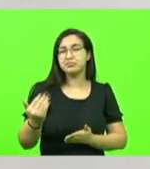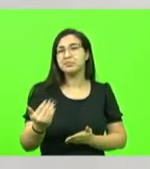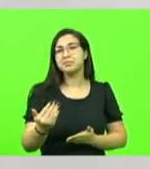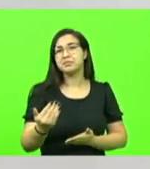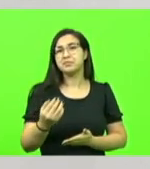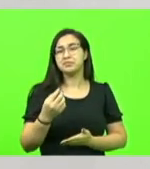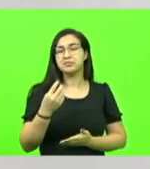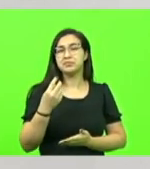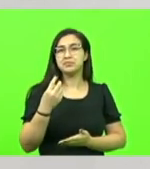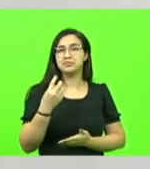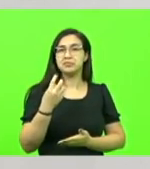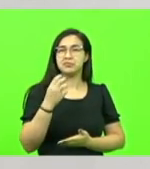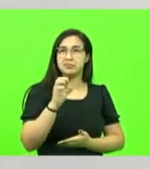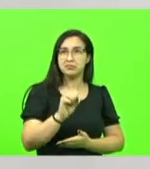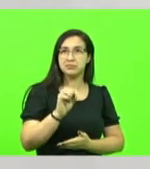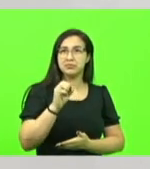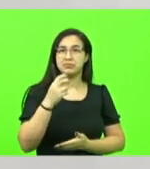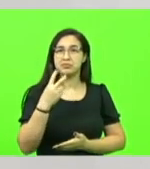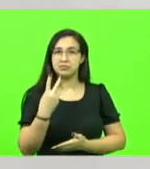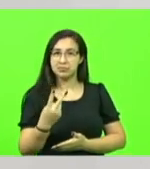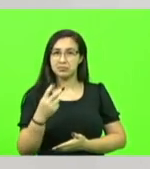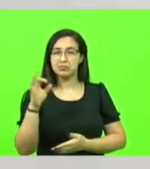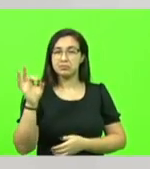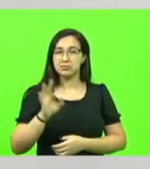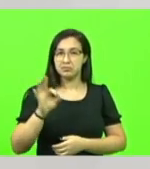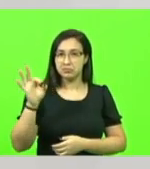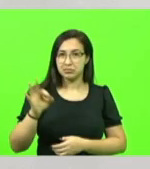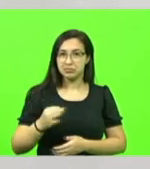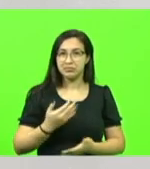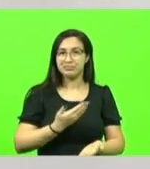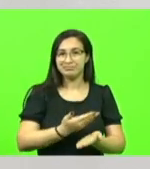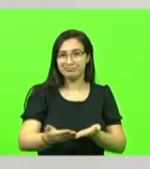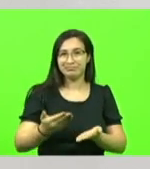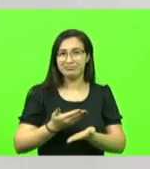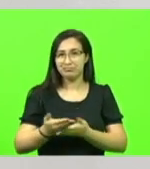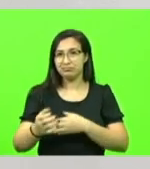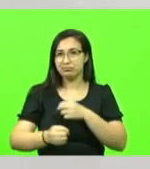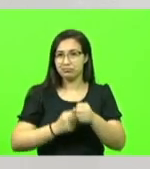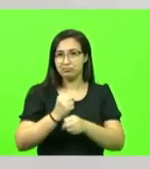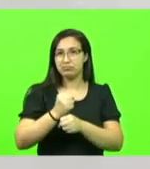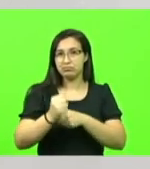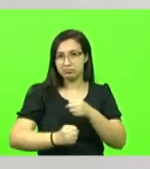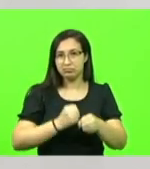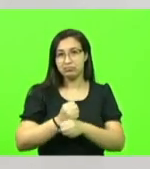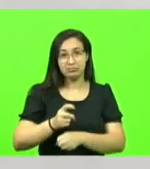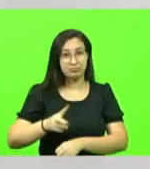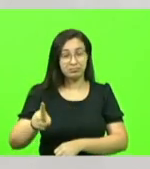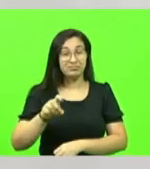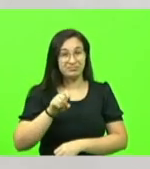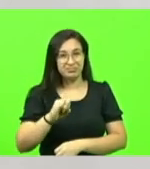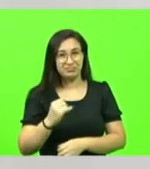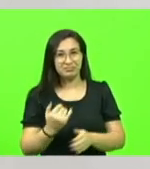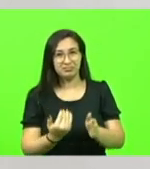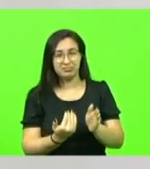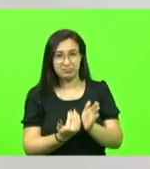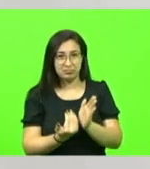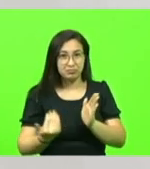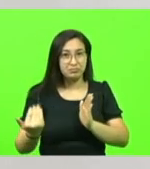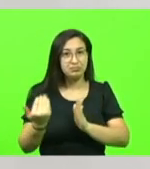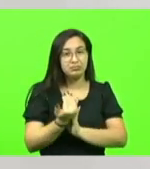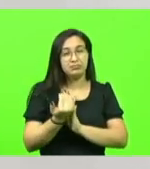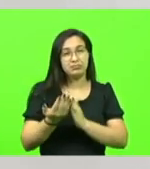0,2% da nossa força de trabalho ao ano. Isso significa que se nós crescemos